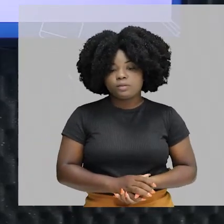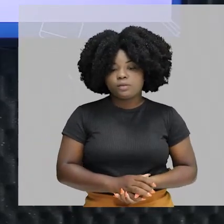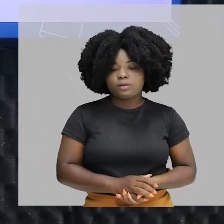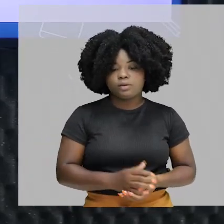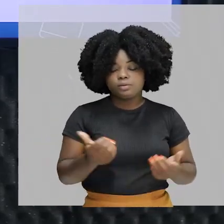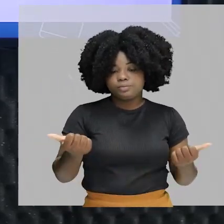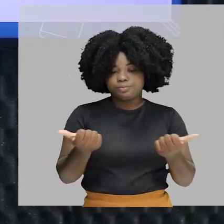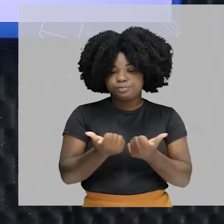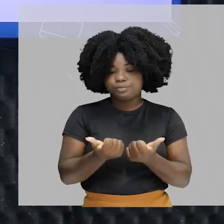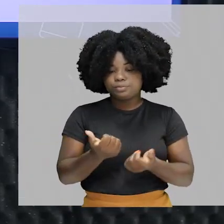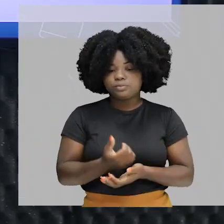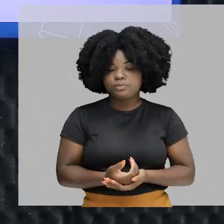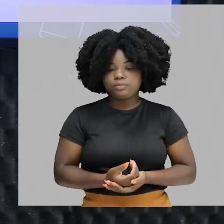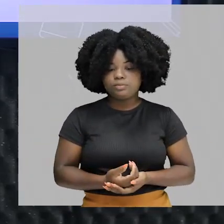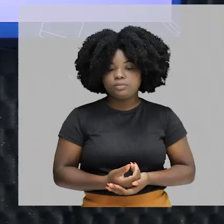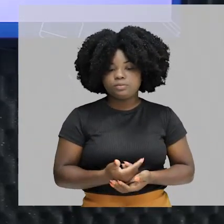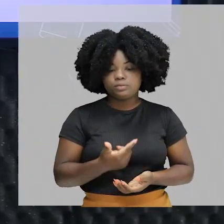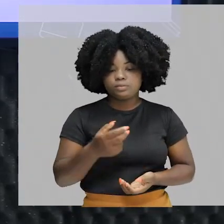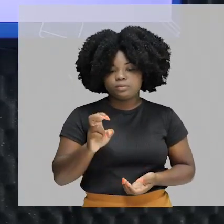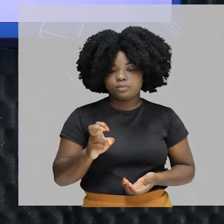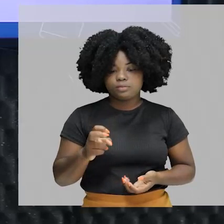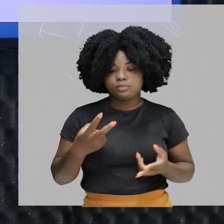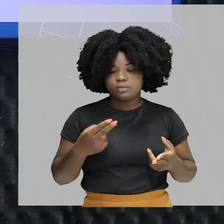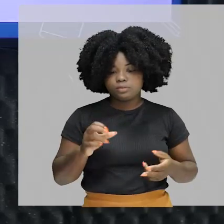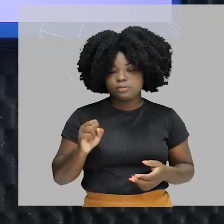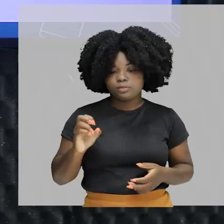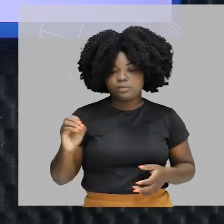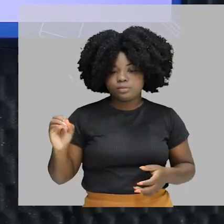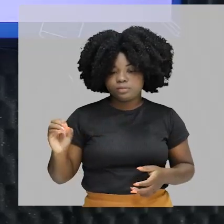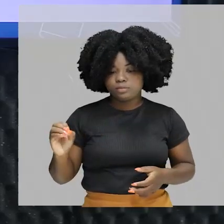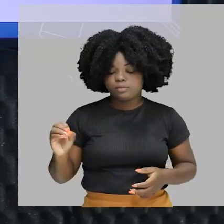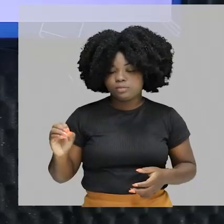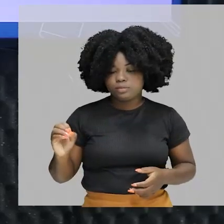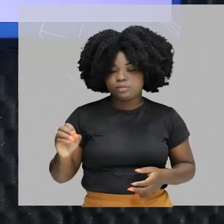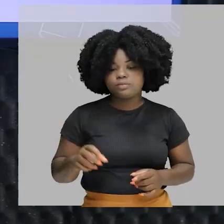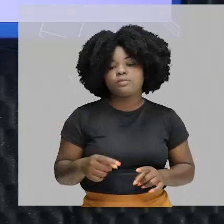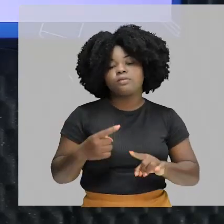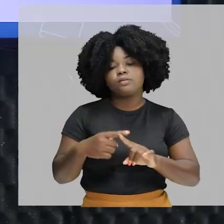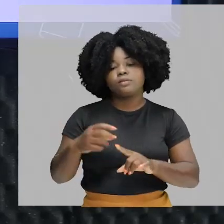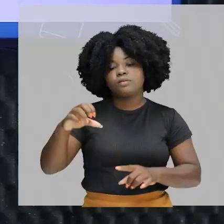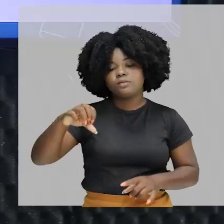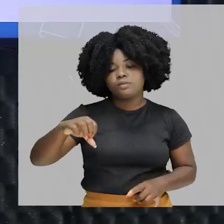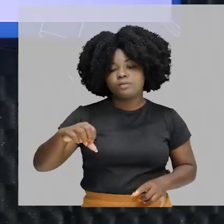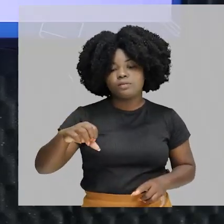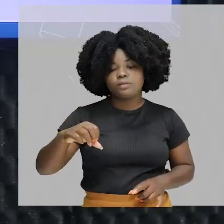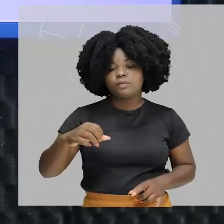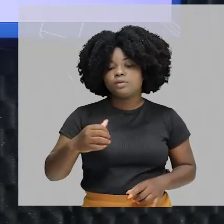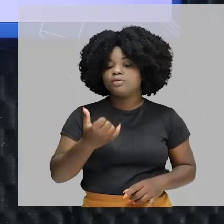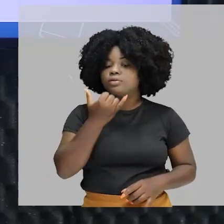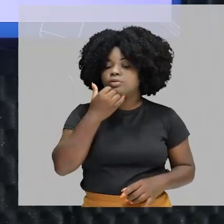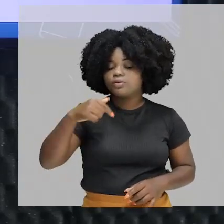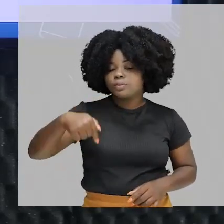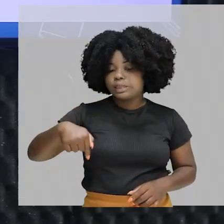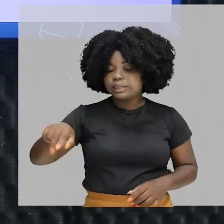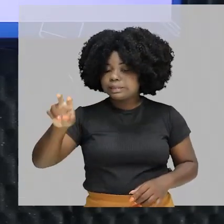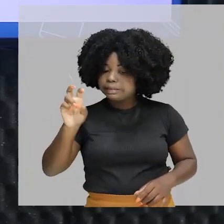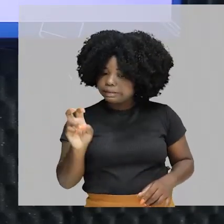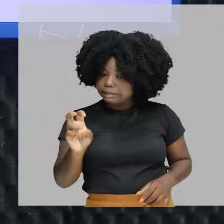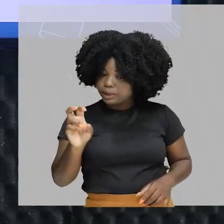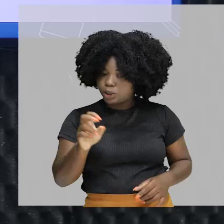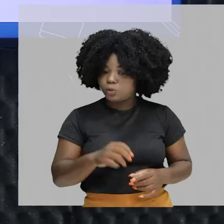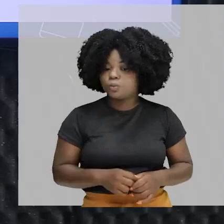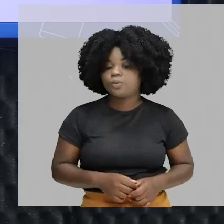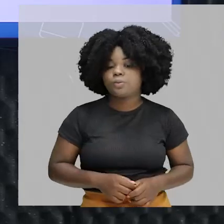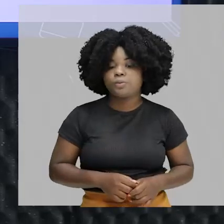começar a substituir. Olha como ficou. 25 igual a 800 vezes q elevado à quinta